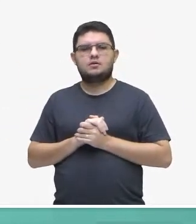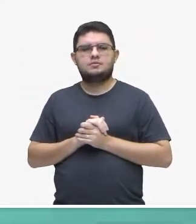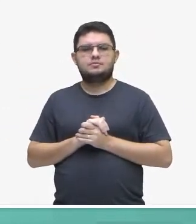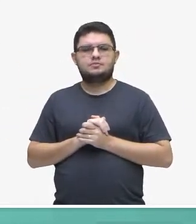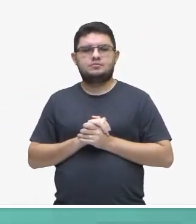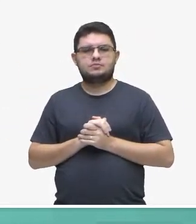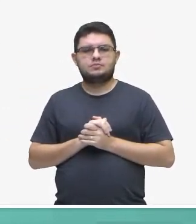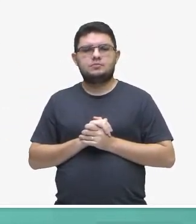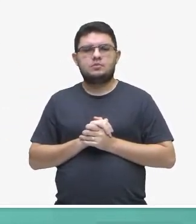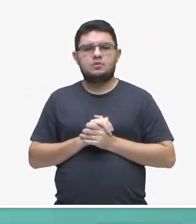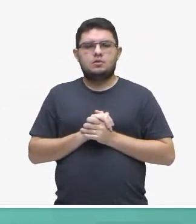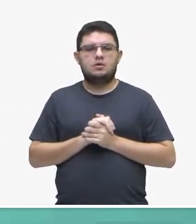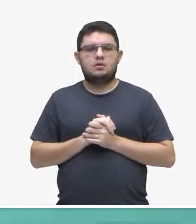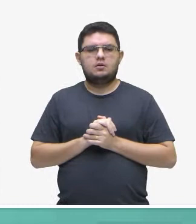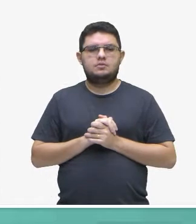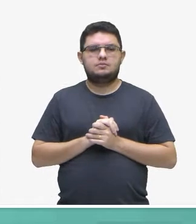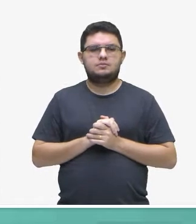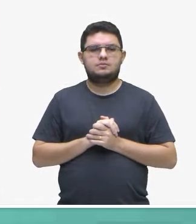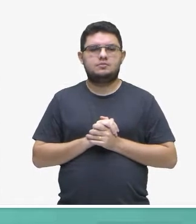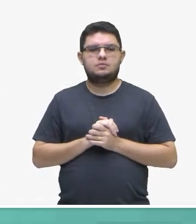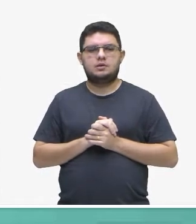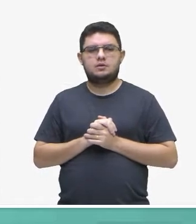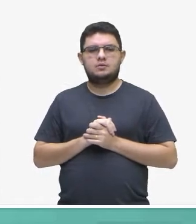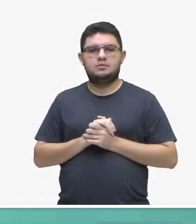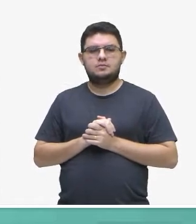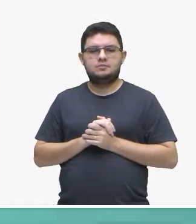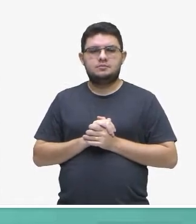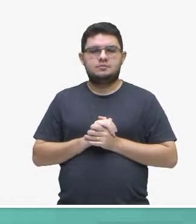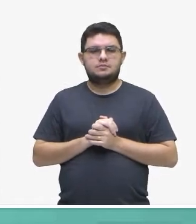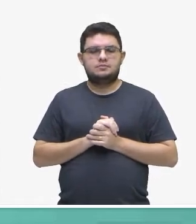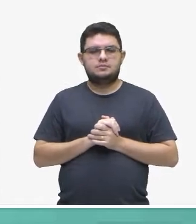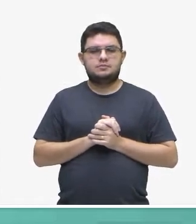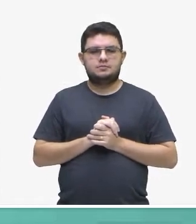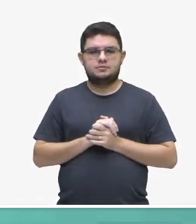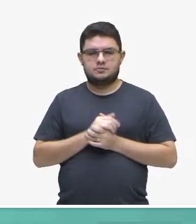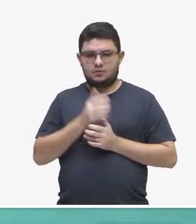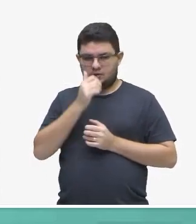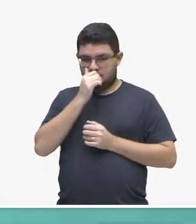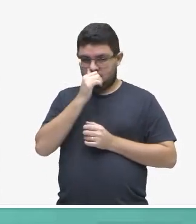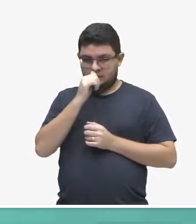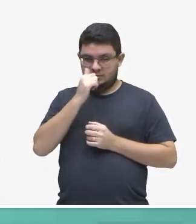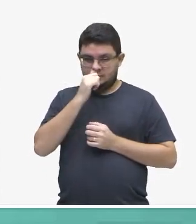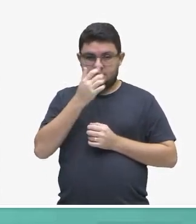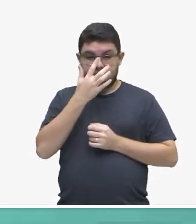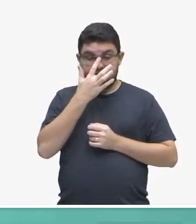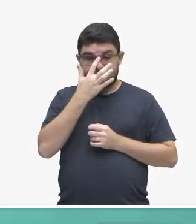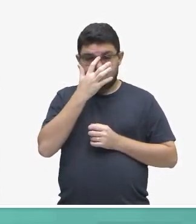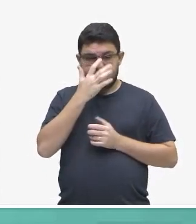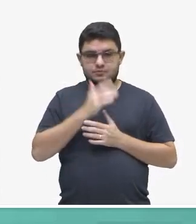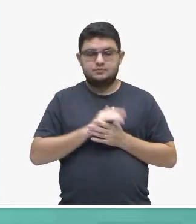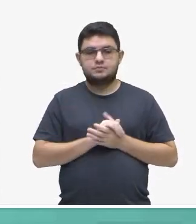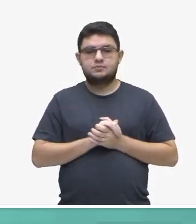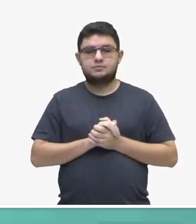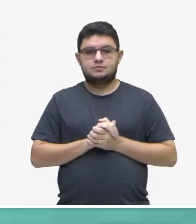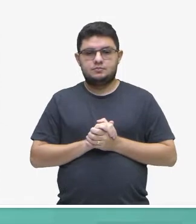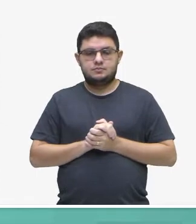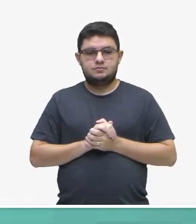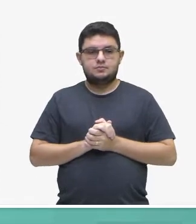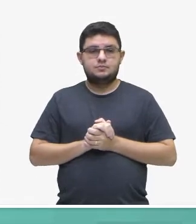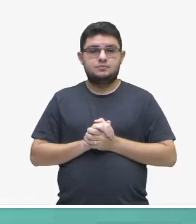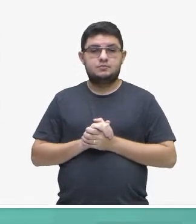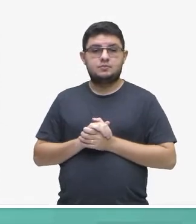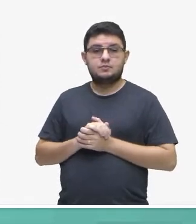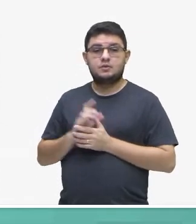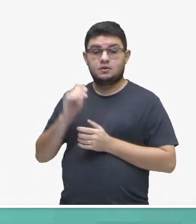a WH de word what. What is she doing? What is she doing? O que